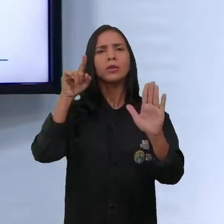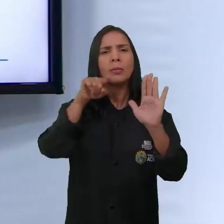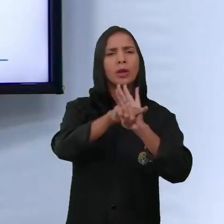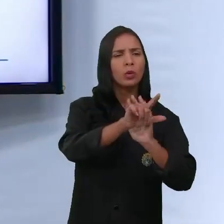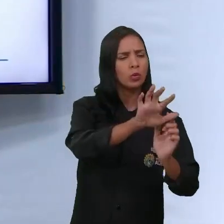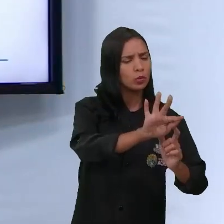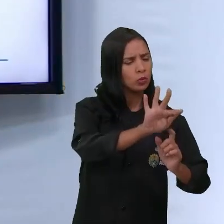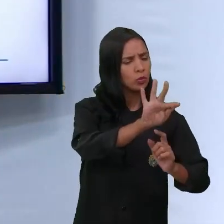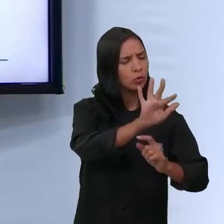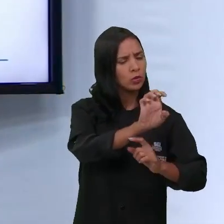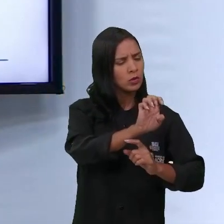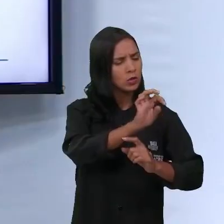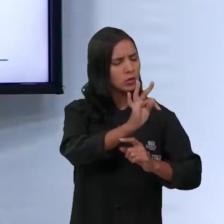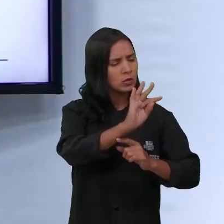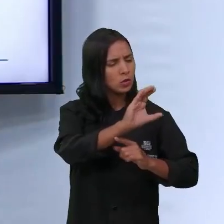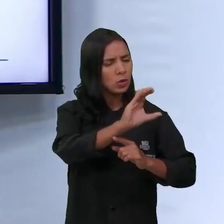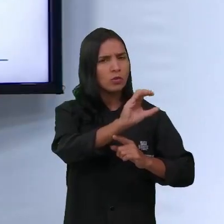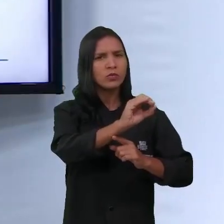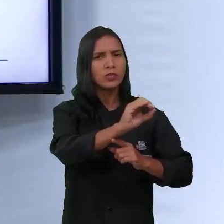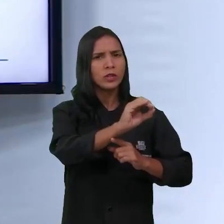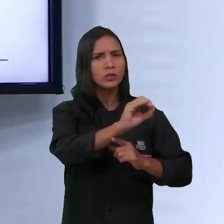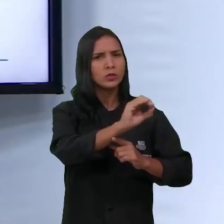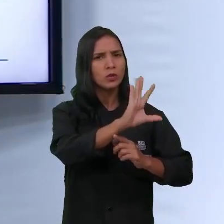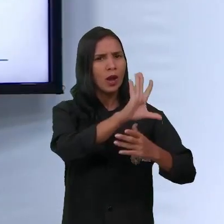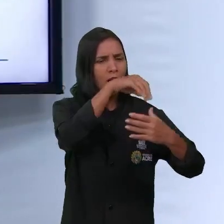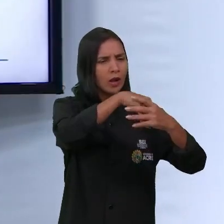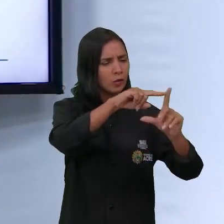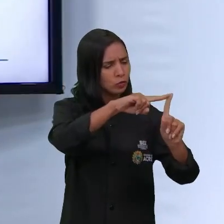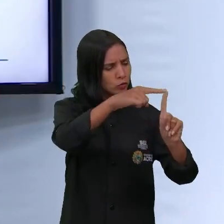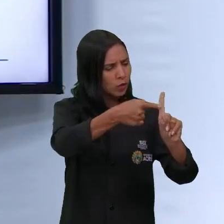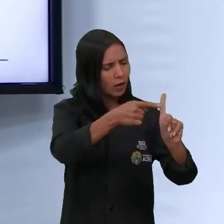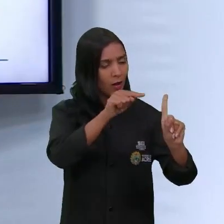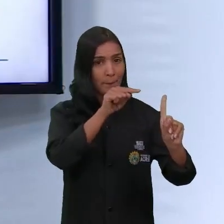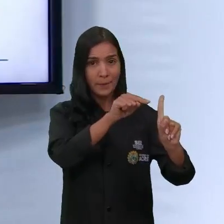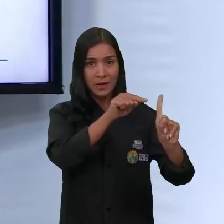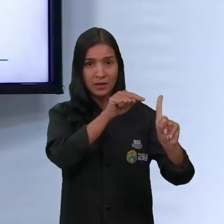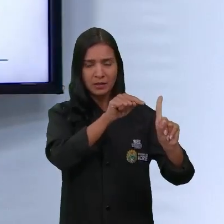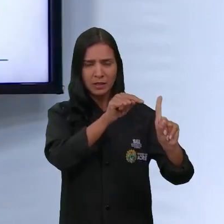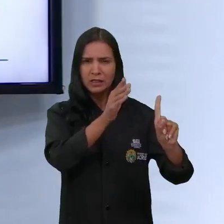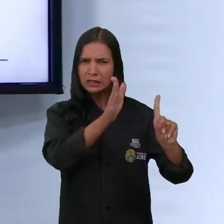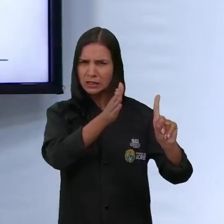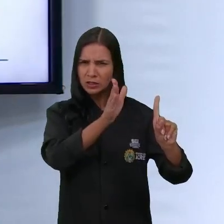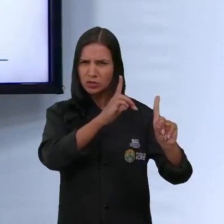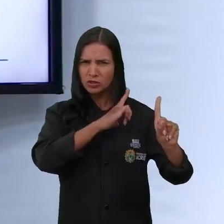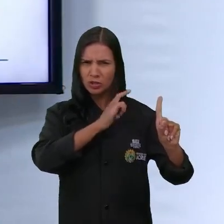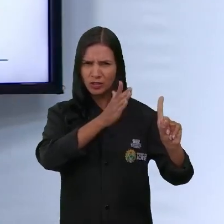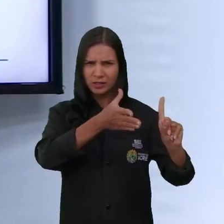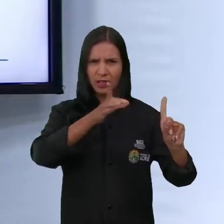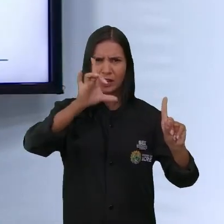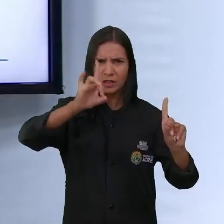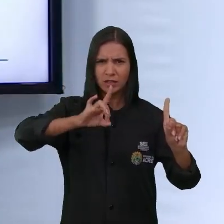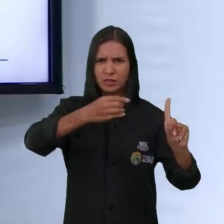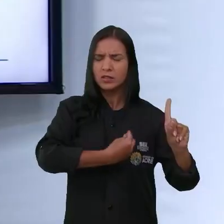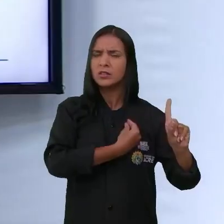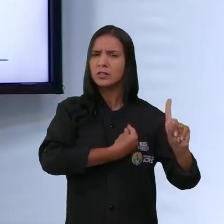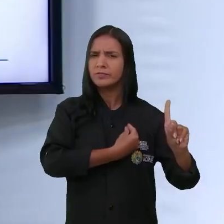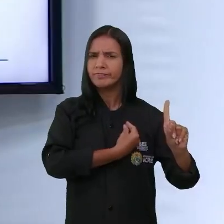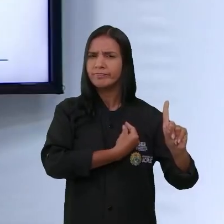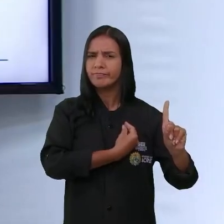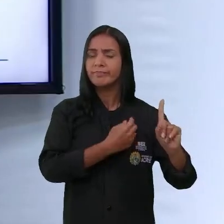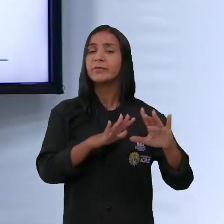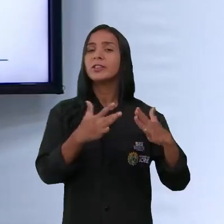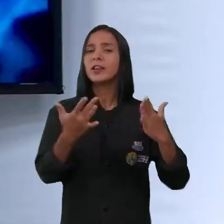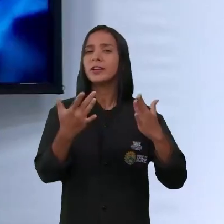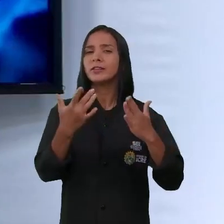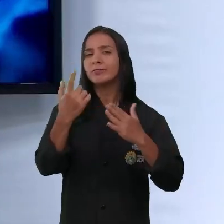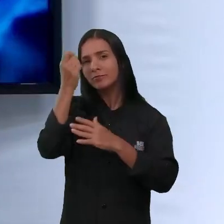já dispõe, mesmo no período de gestação, esse direito. Então, são